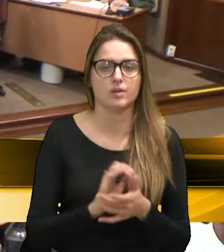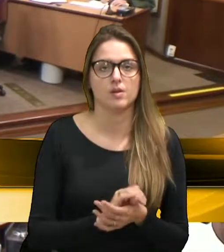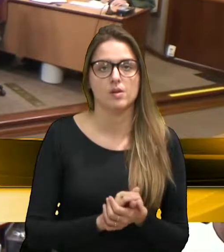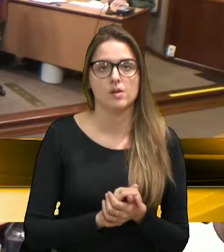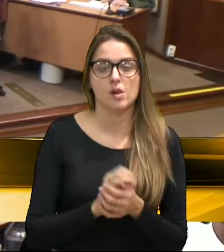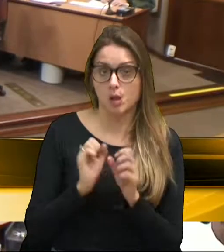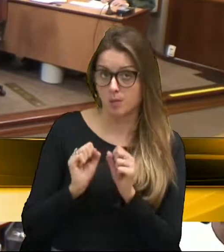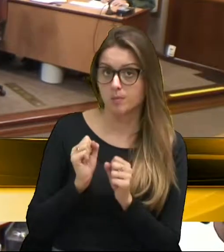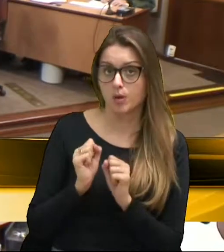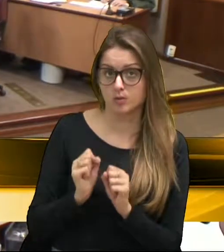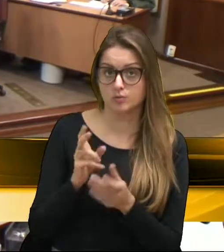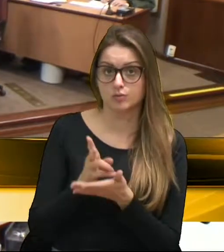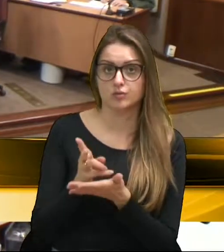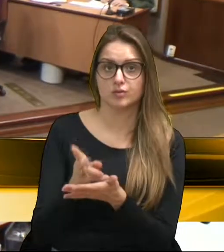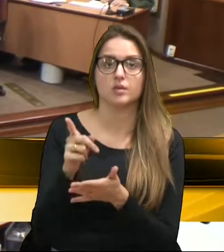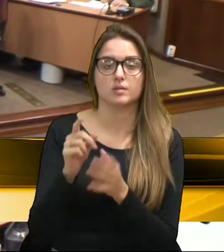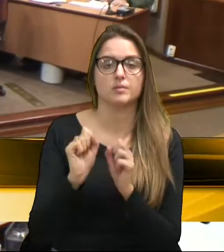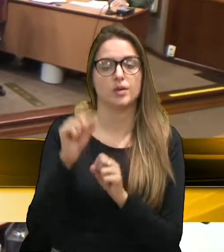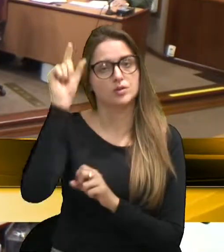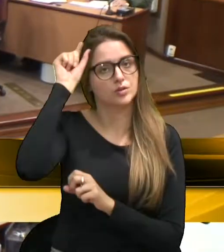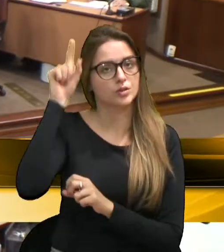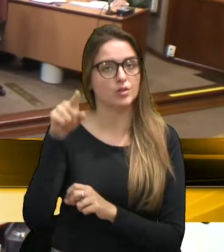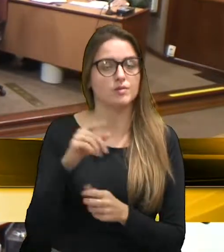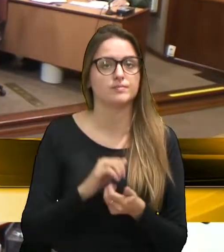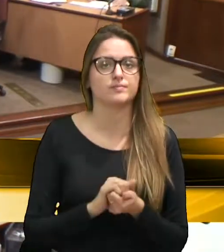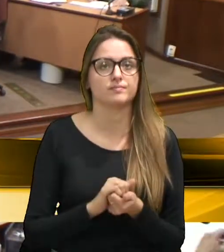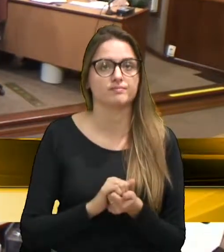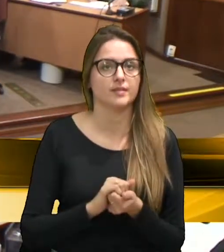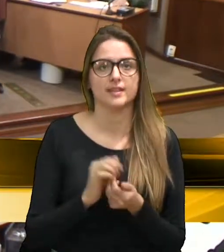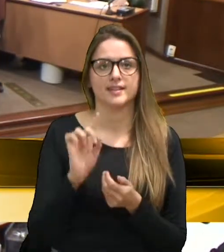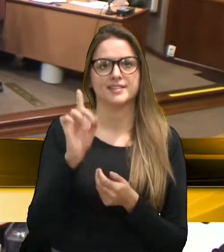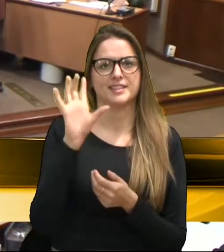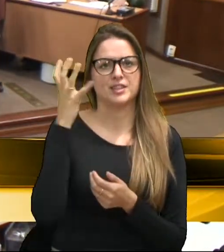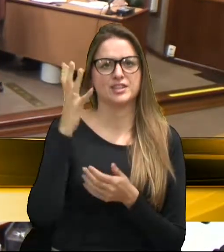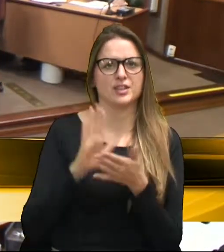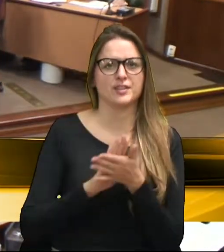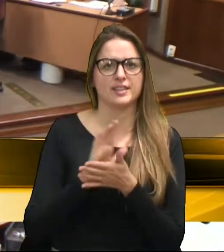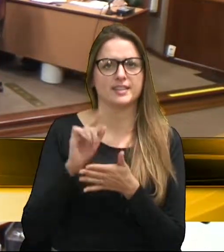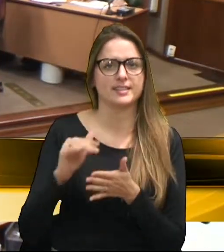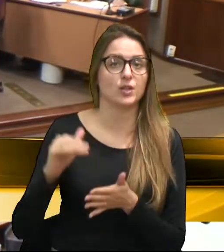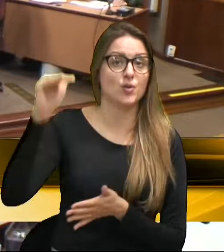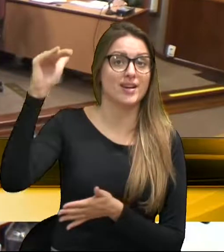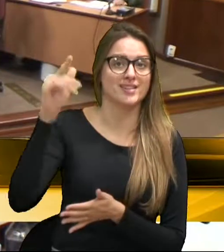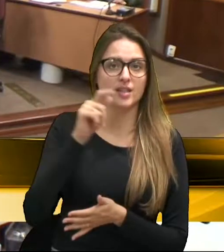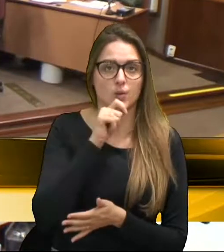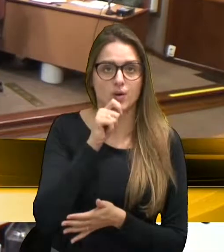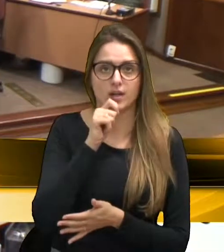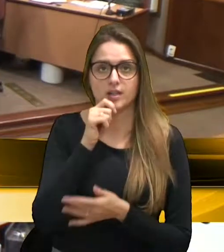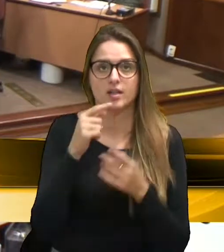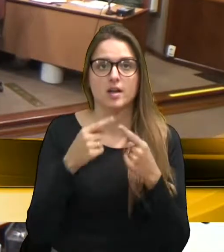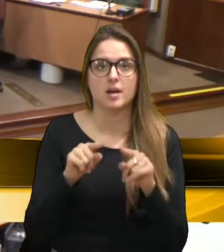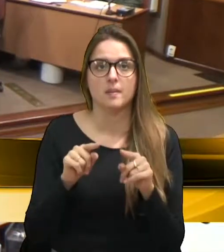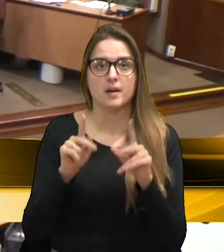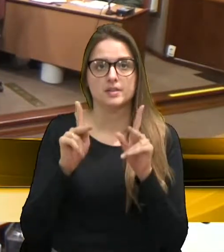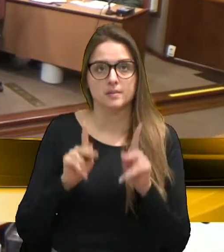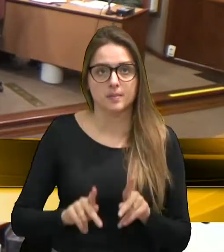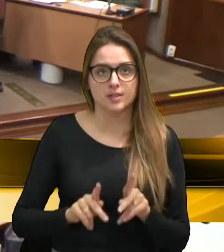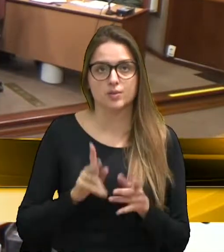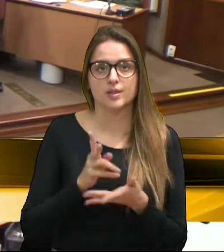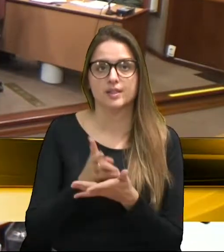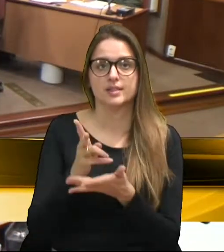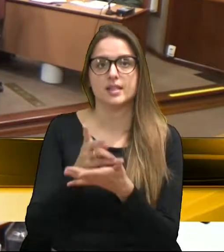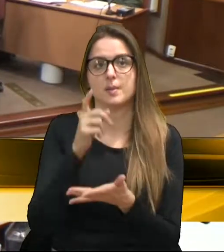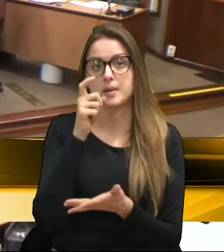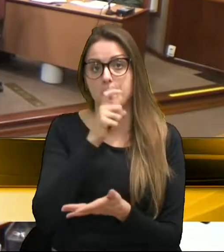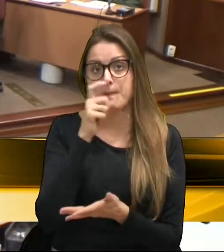Posso continuar? Vereador Chico Guerra. Se vê que não adianta, né? Não cresceu ainda, mas continua. Uma pessoa que costuma mentir